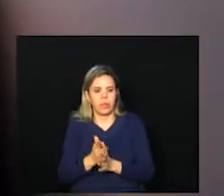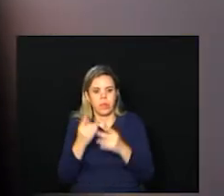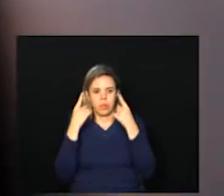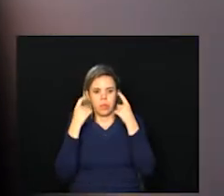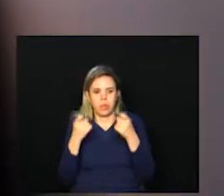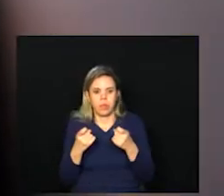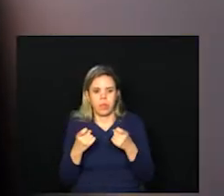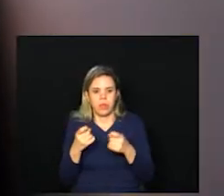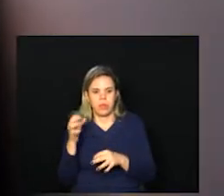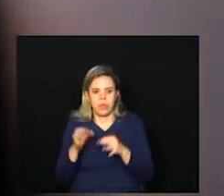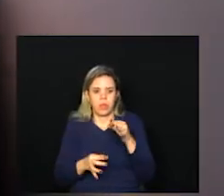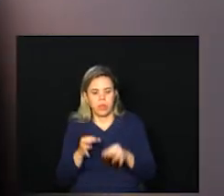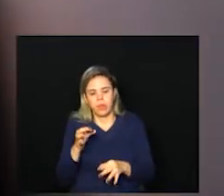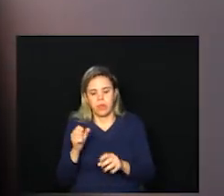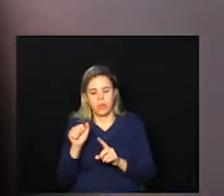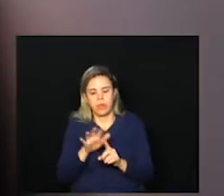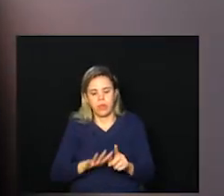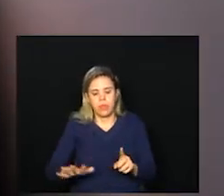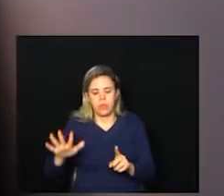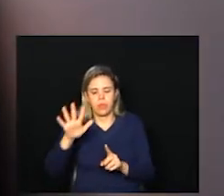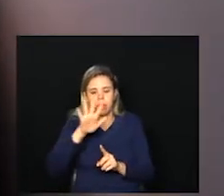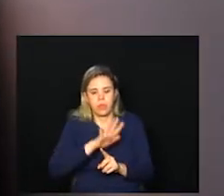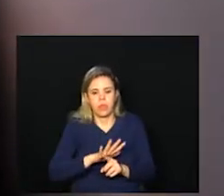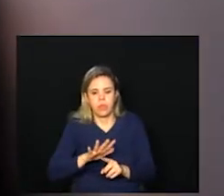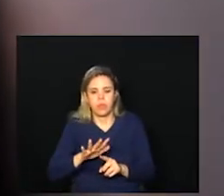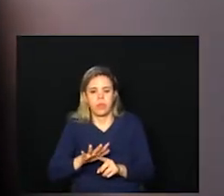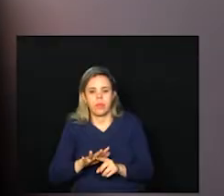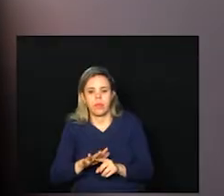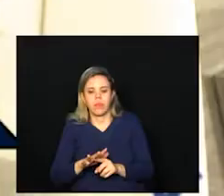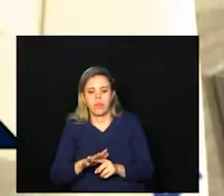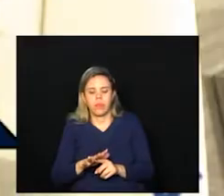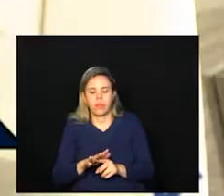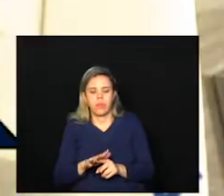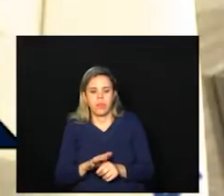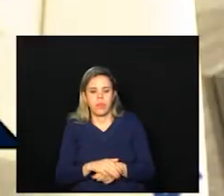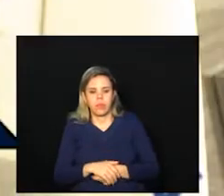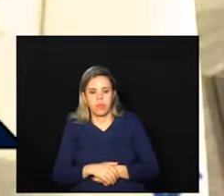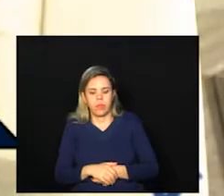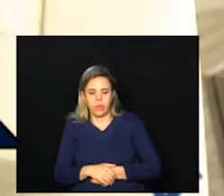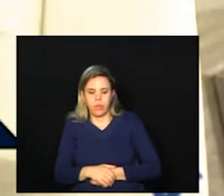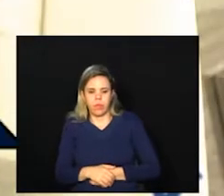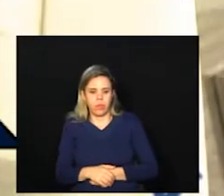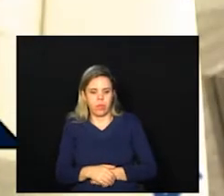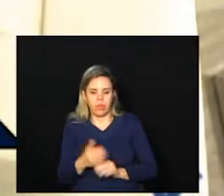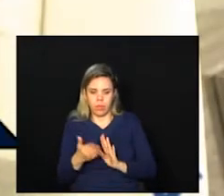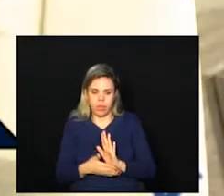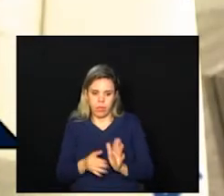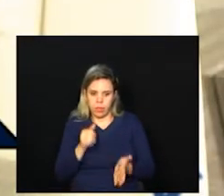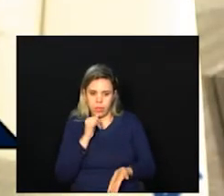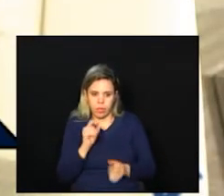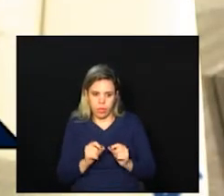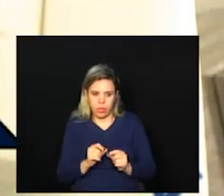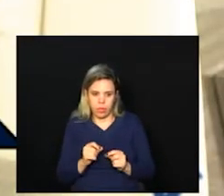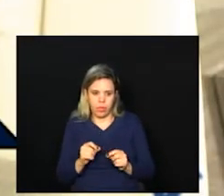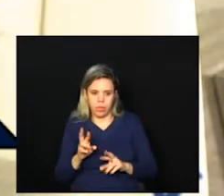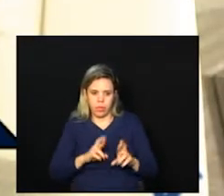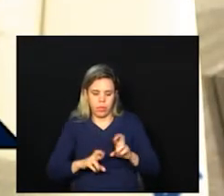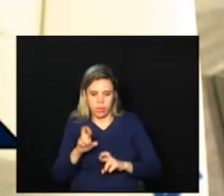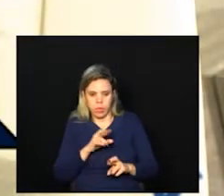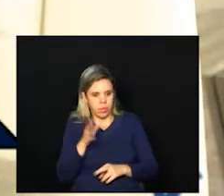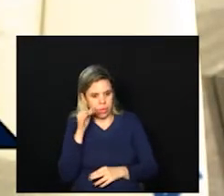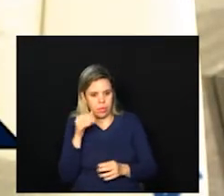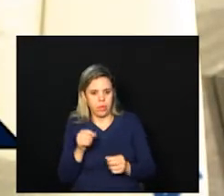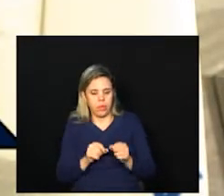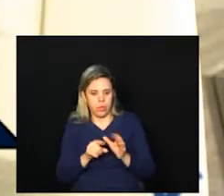como dar ao juiz e à sociedade a medida de sua extensão. É preciso constatar, e os exames